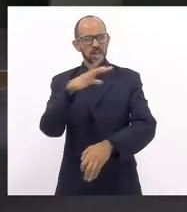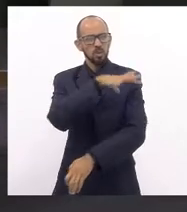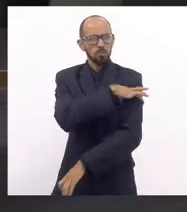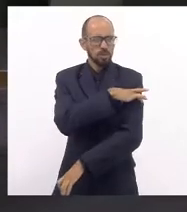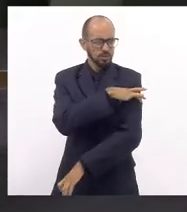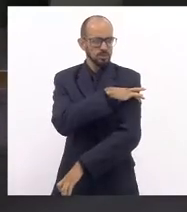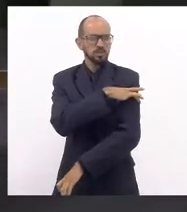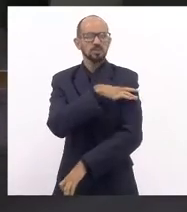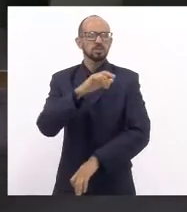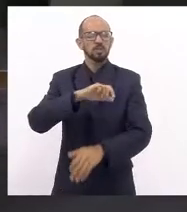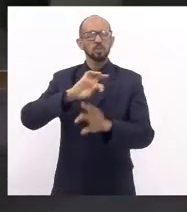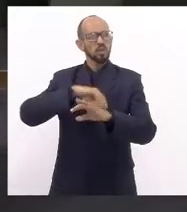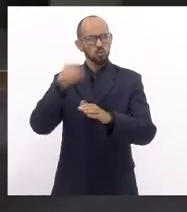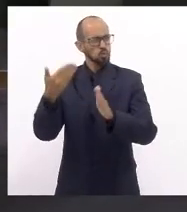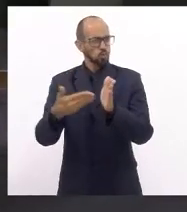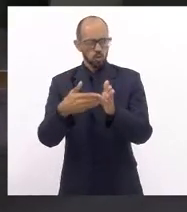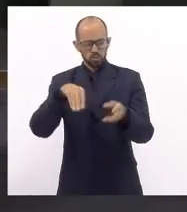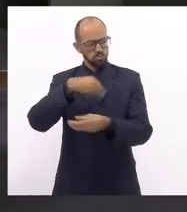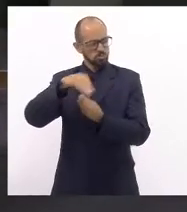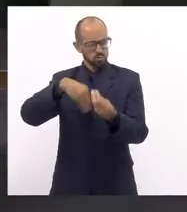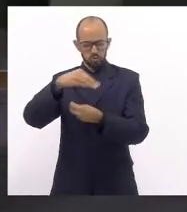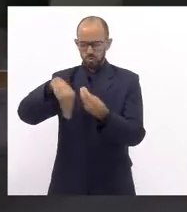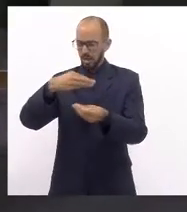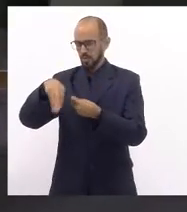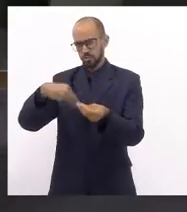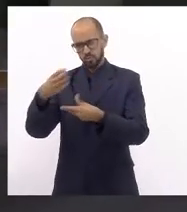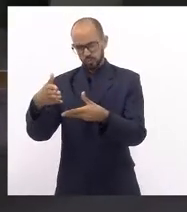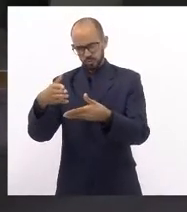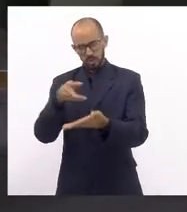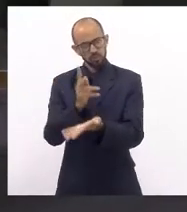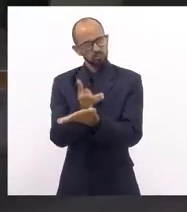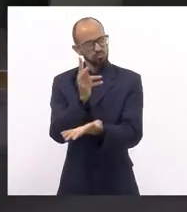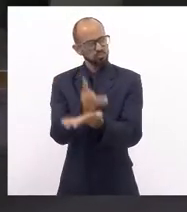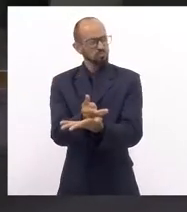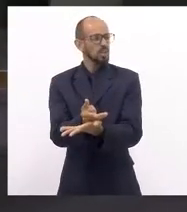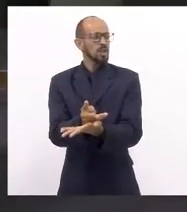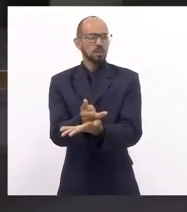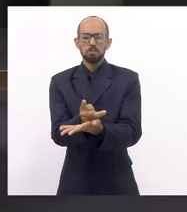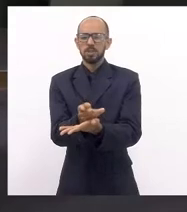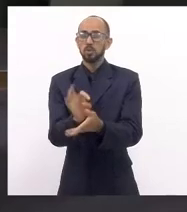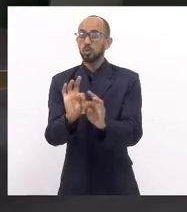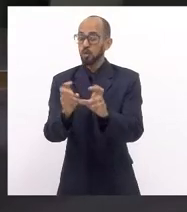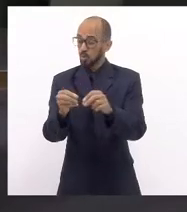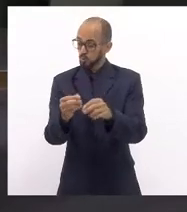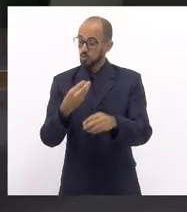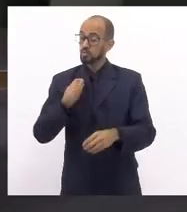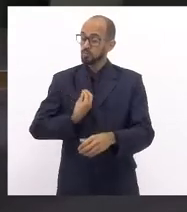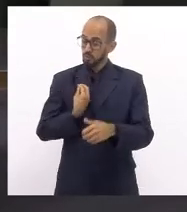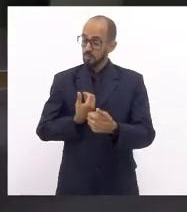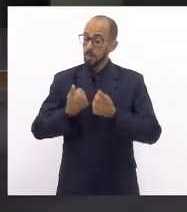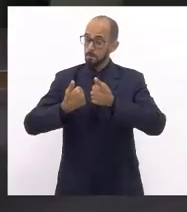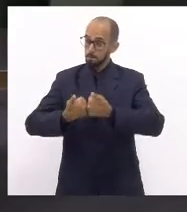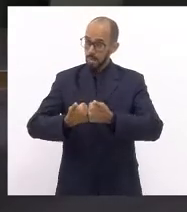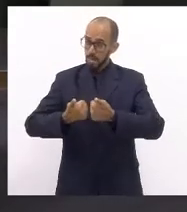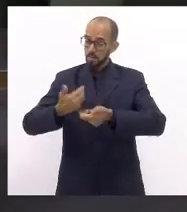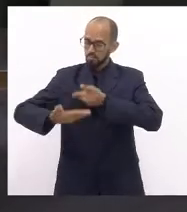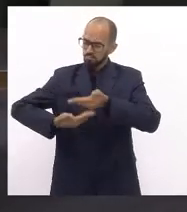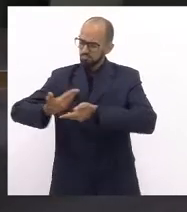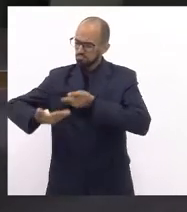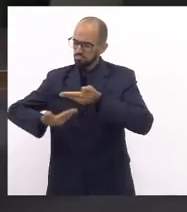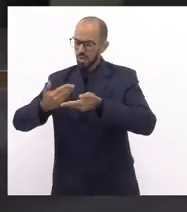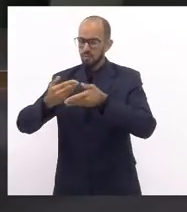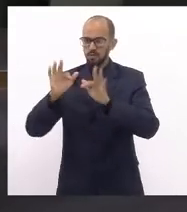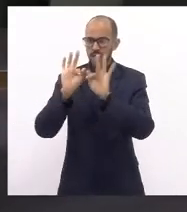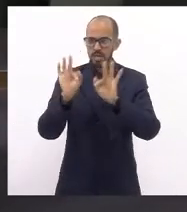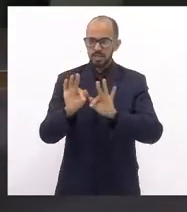candomblecistas, todos. O meu gabinete é muito ecumênico e vivem todos harmonicamente, muito felizes e na paz.